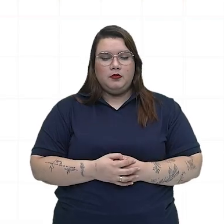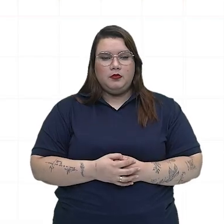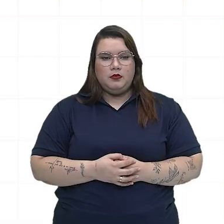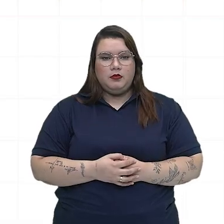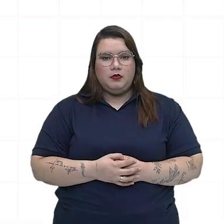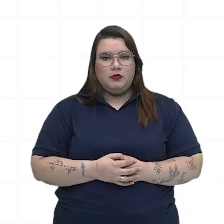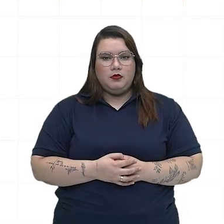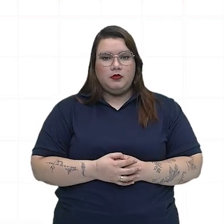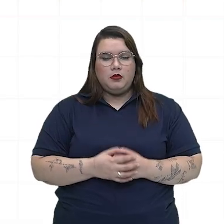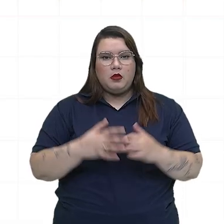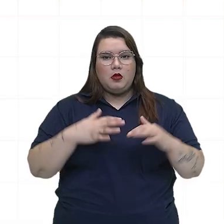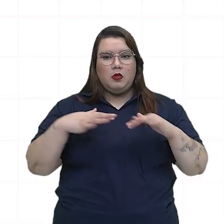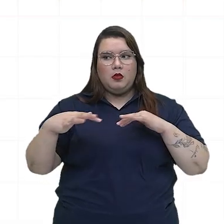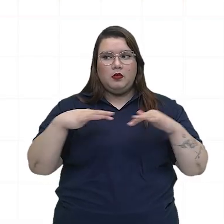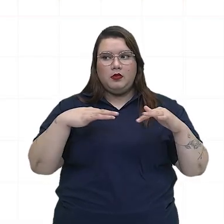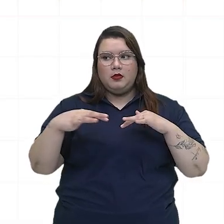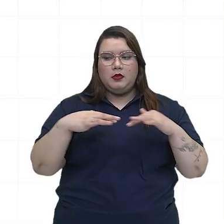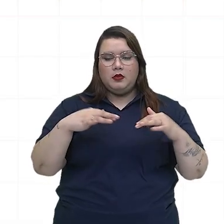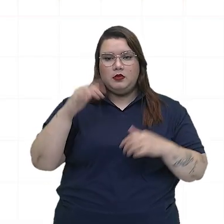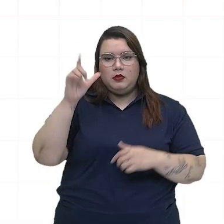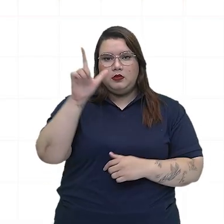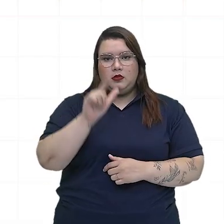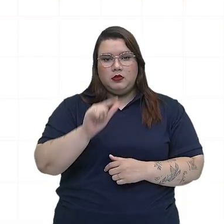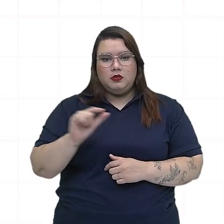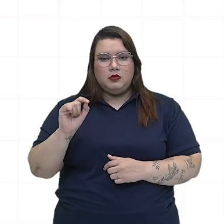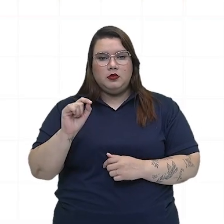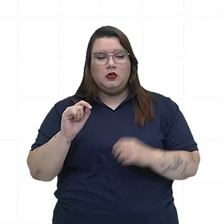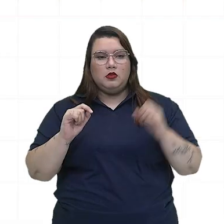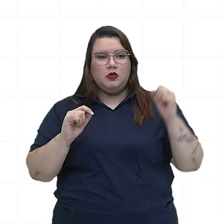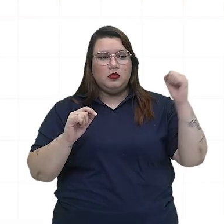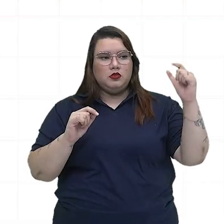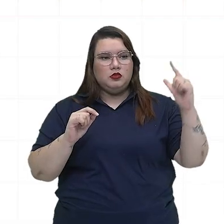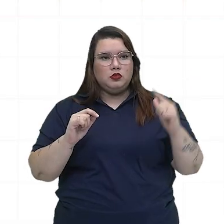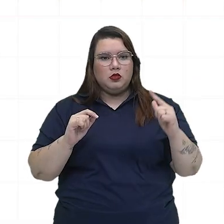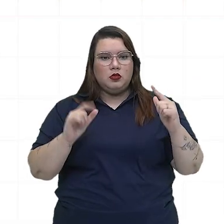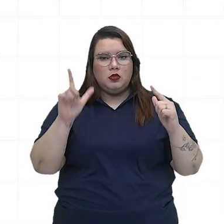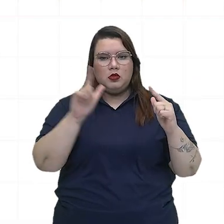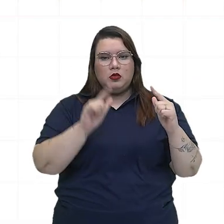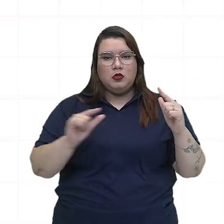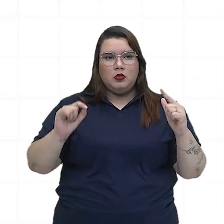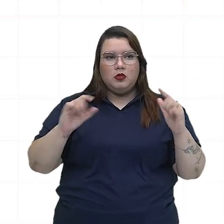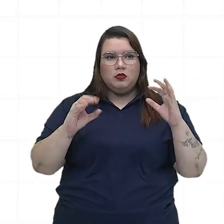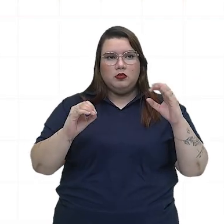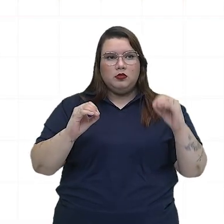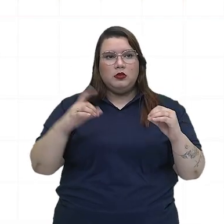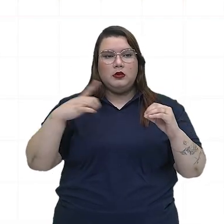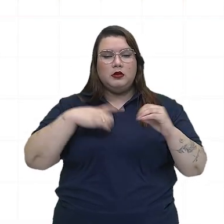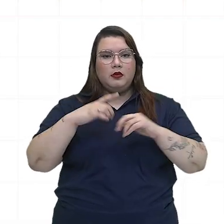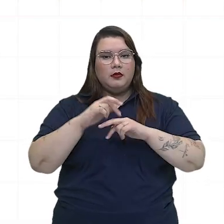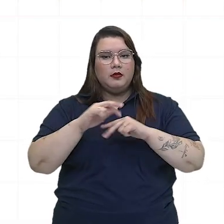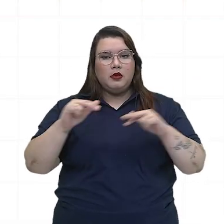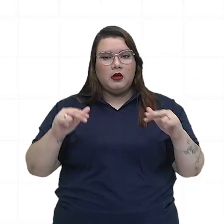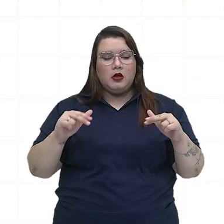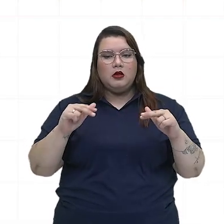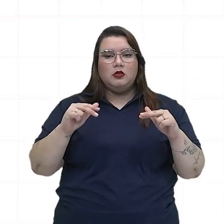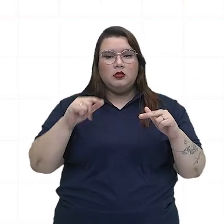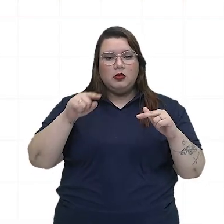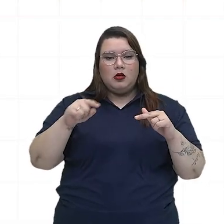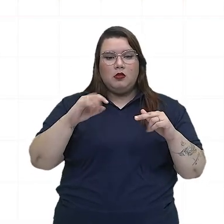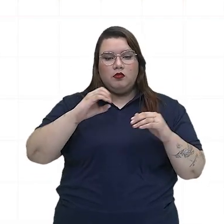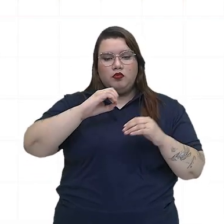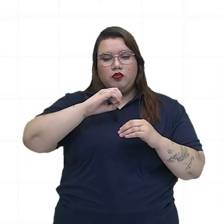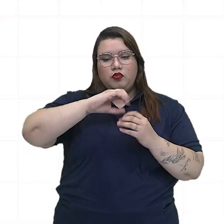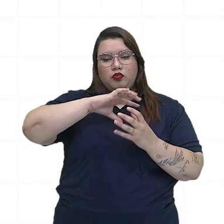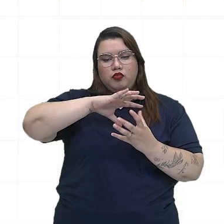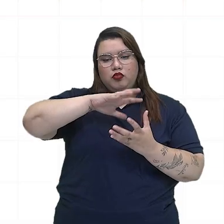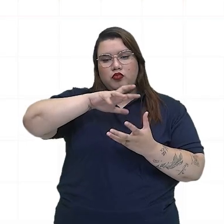o movimento da Lua ali entre o Sol e a Lua, nós vamos ter diferentes partes dela